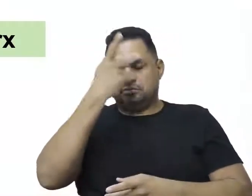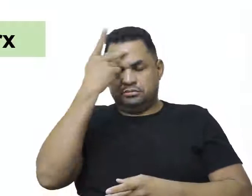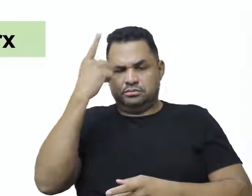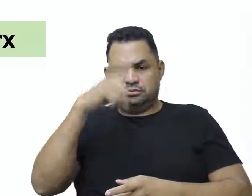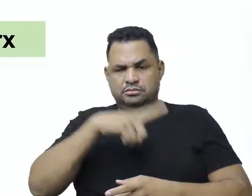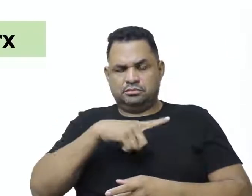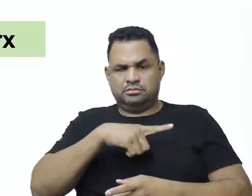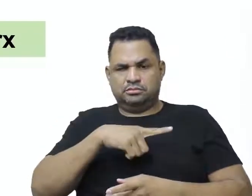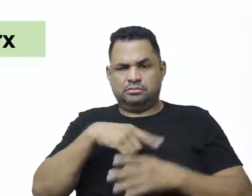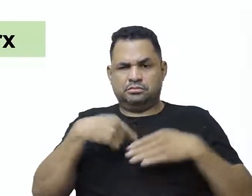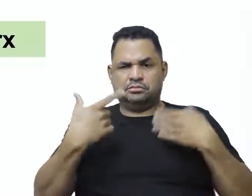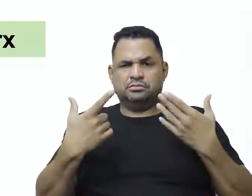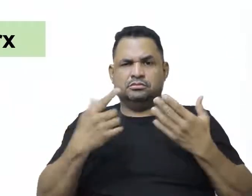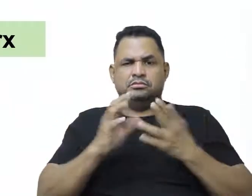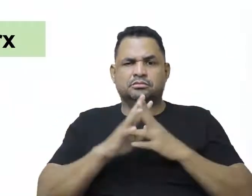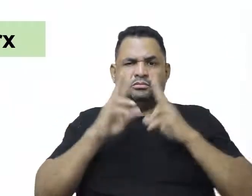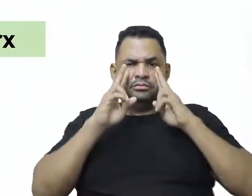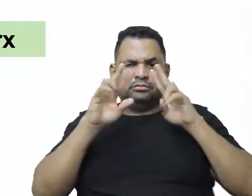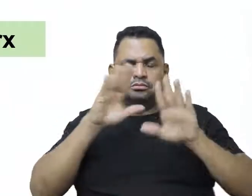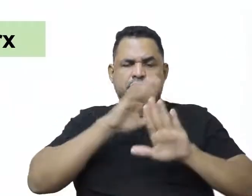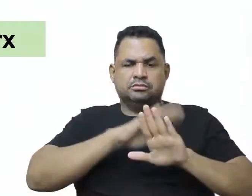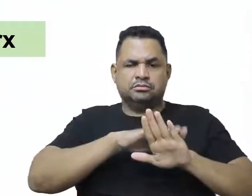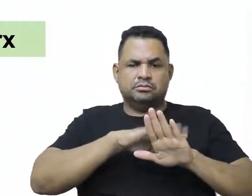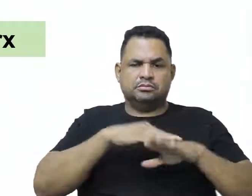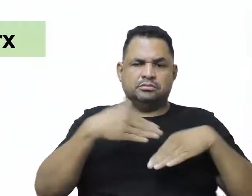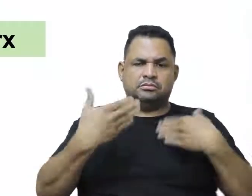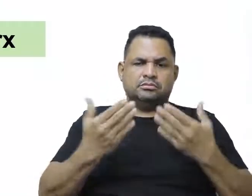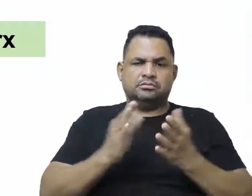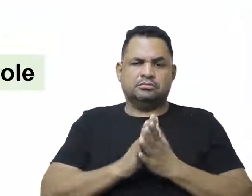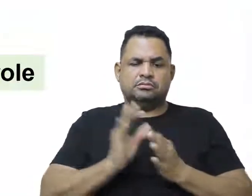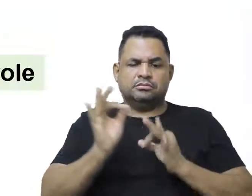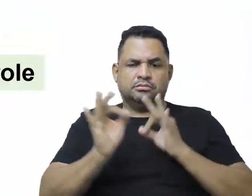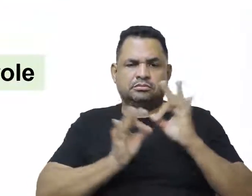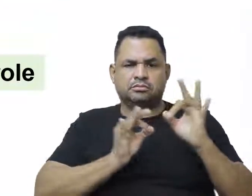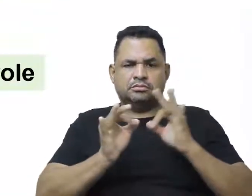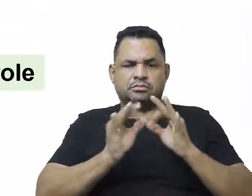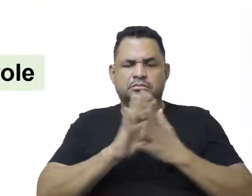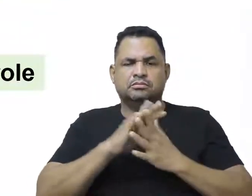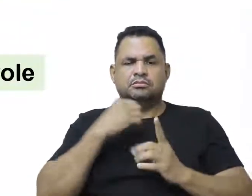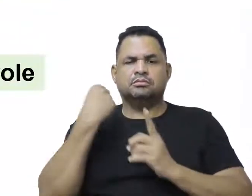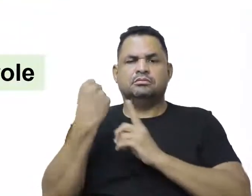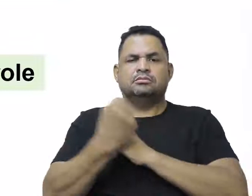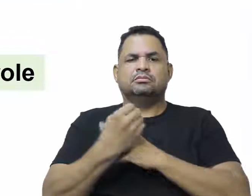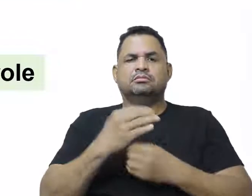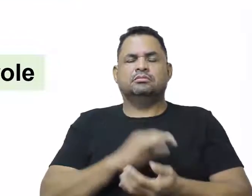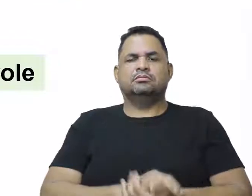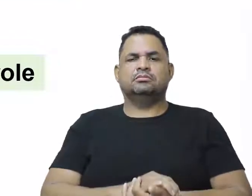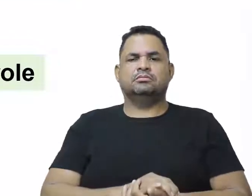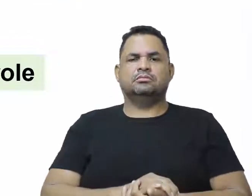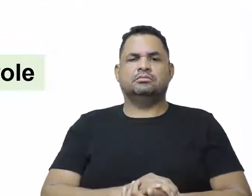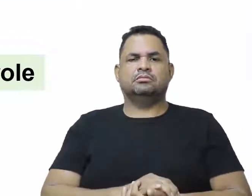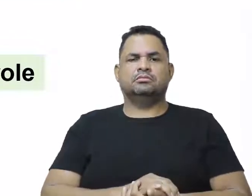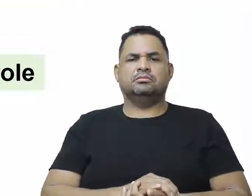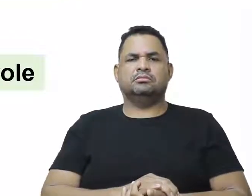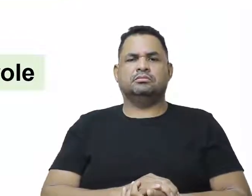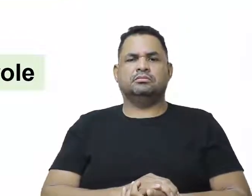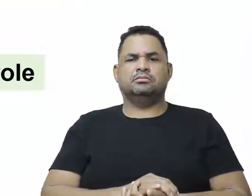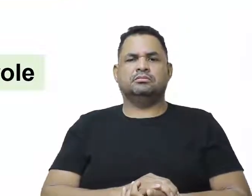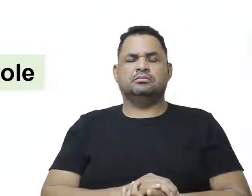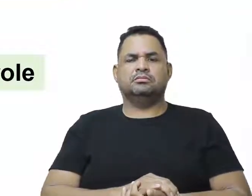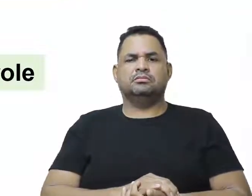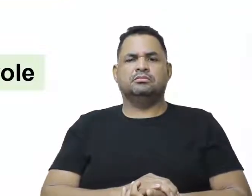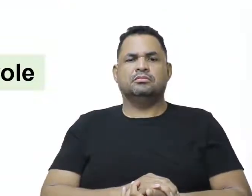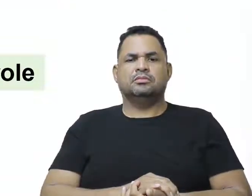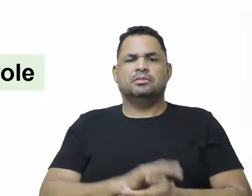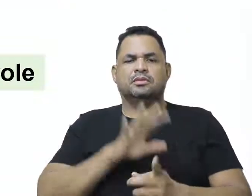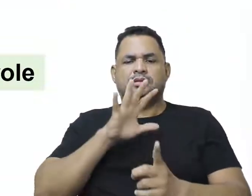né que é uma visão ideológica é uma visão construída socialmente tá aí a interferência dessa